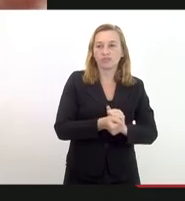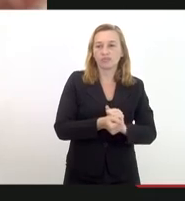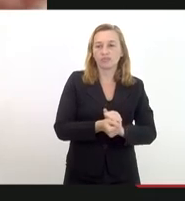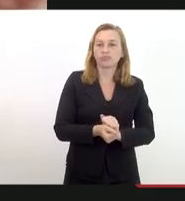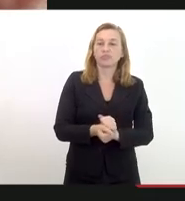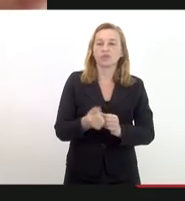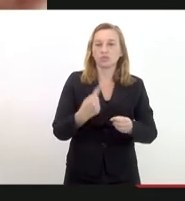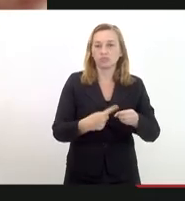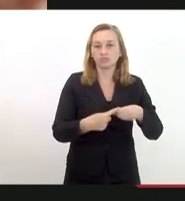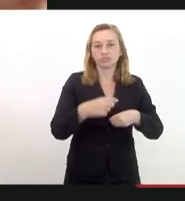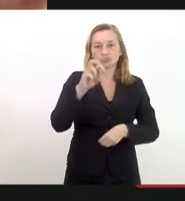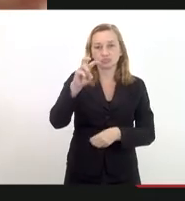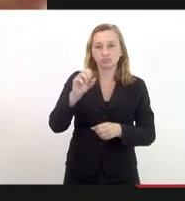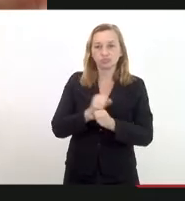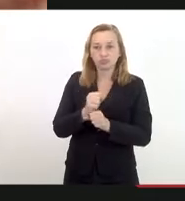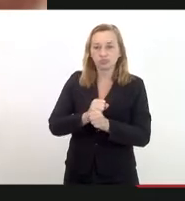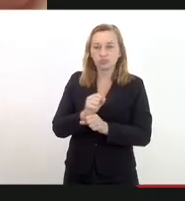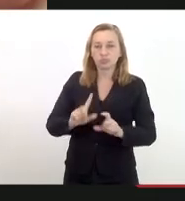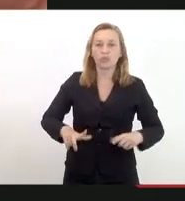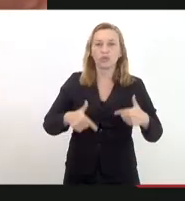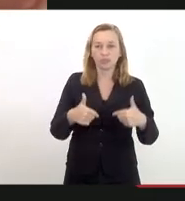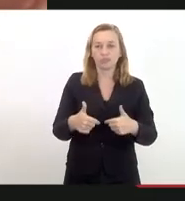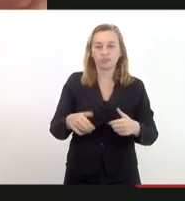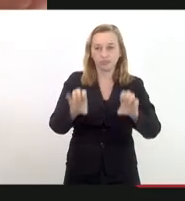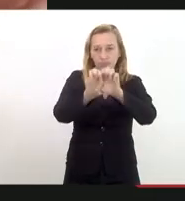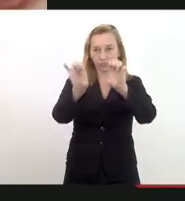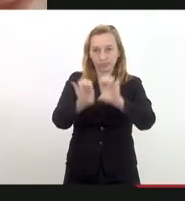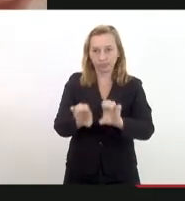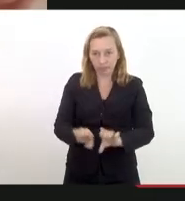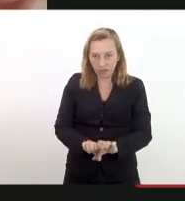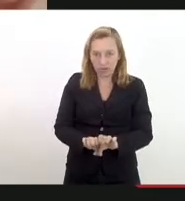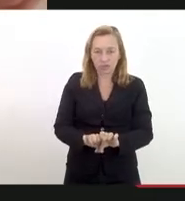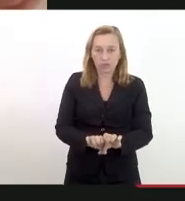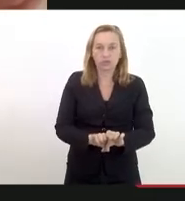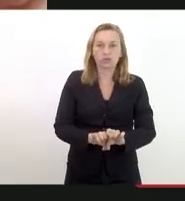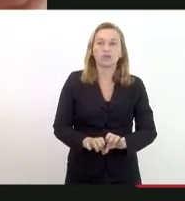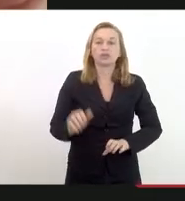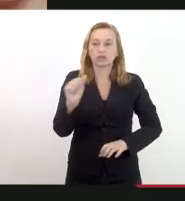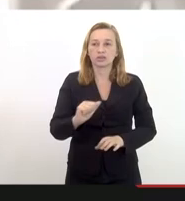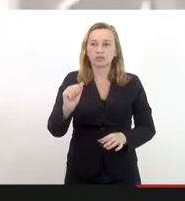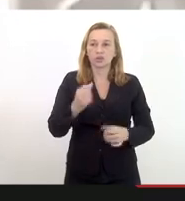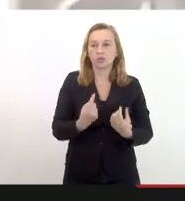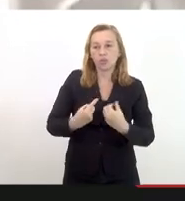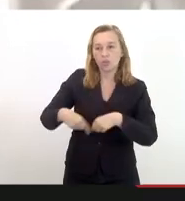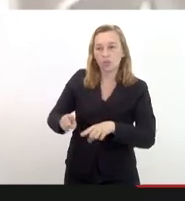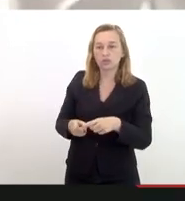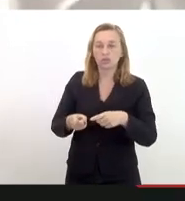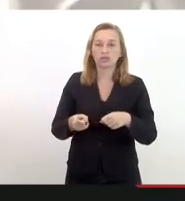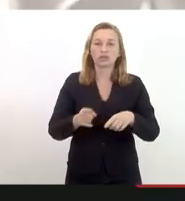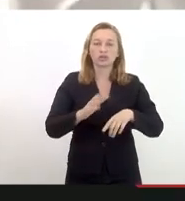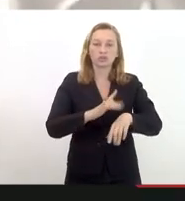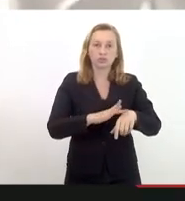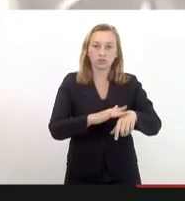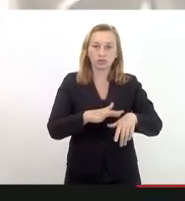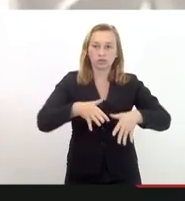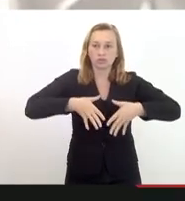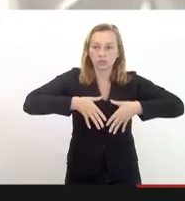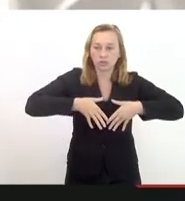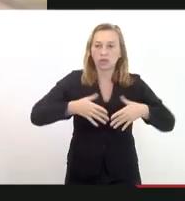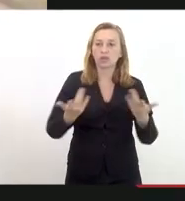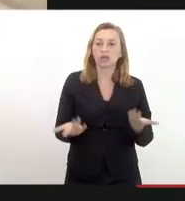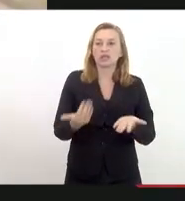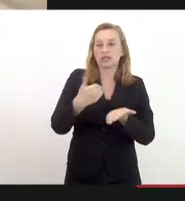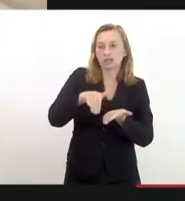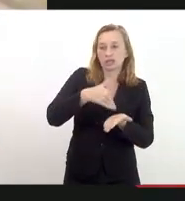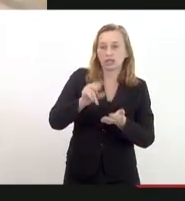5 anos, nas ações de estruturação das ações de combate à tuberculose. Isso vem sendo conduzido pela Subsecretaria de